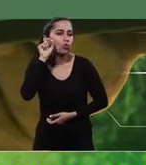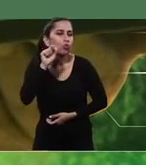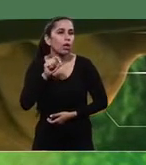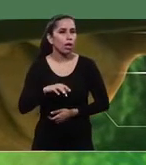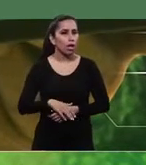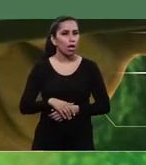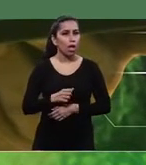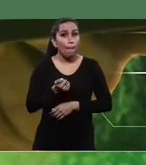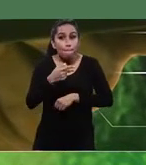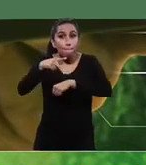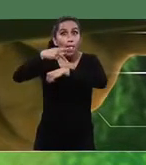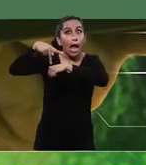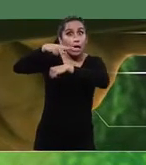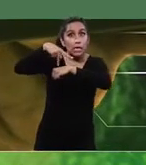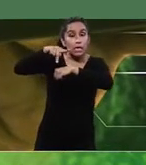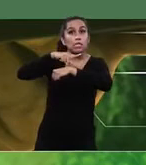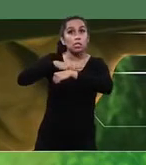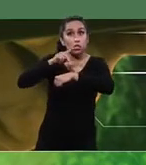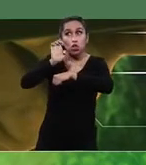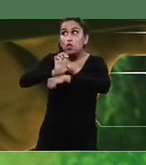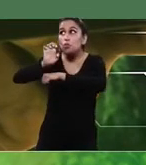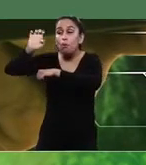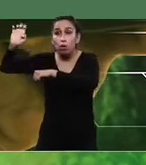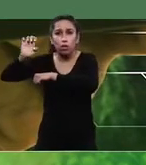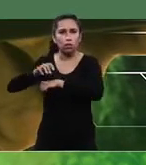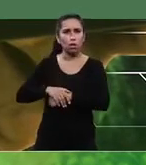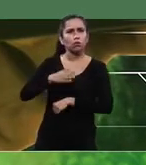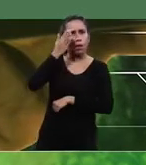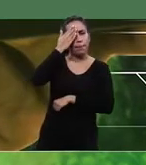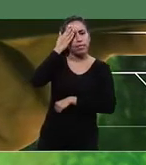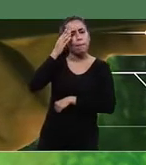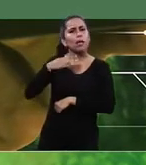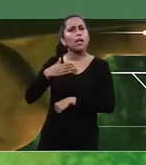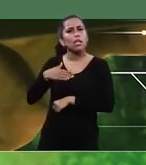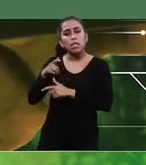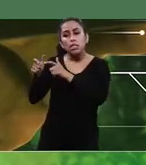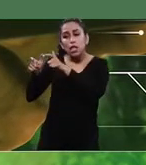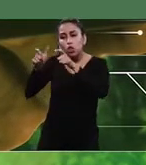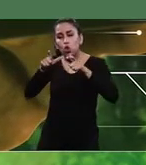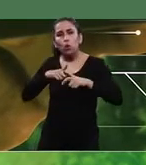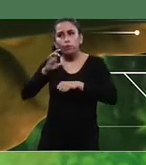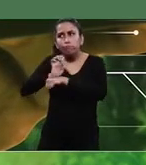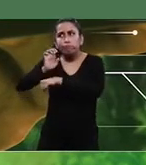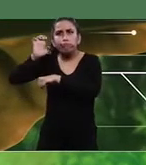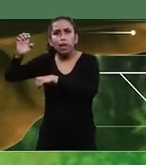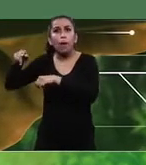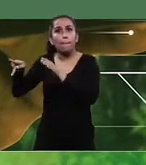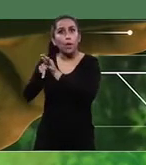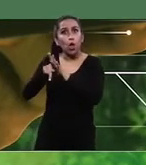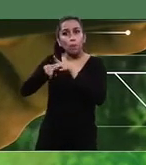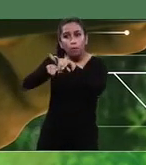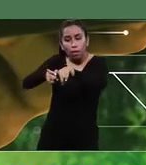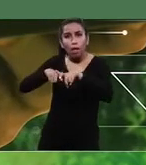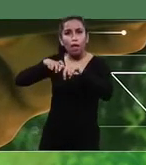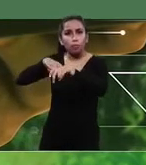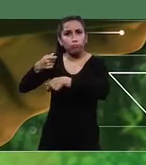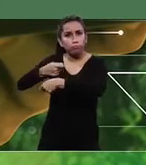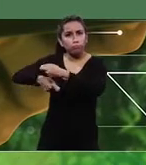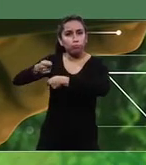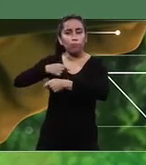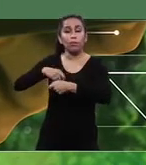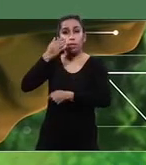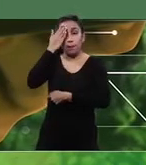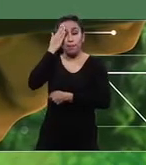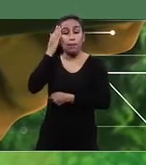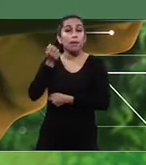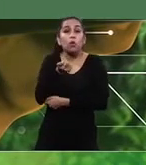exportação, diversificar nossos setores de exportação da Amazônia Legal no agronegócio, e diversificar o número de empresas que